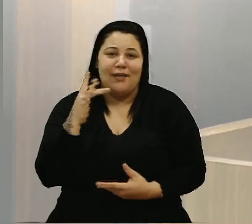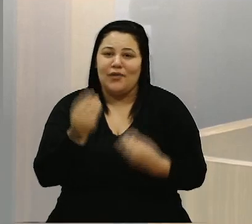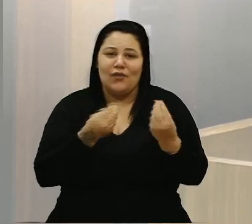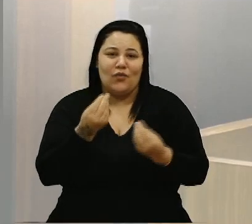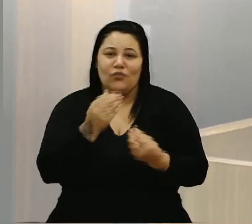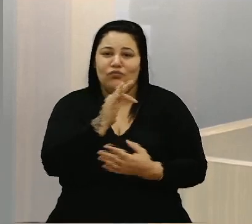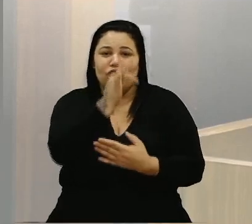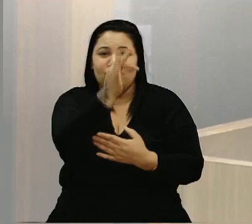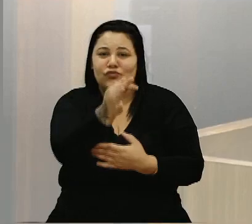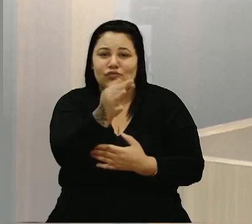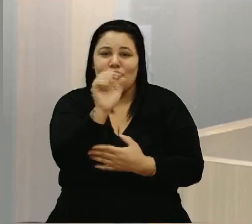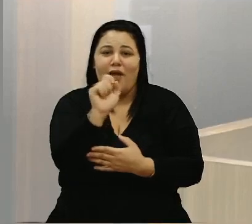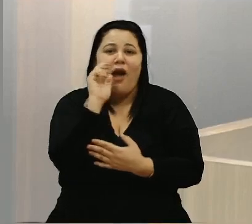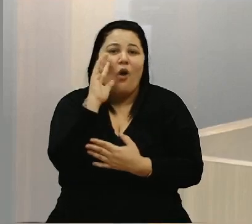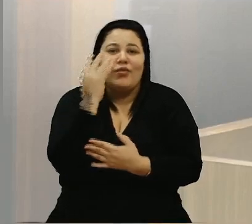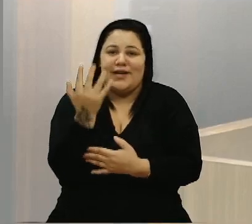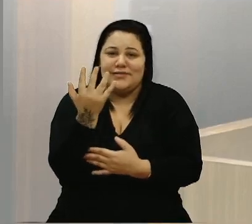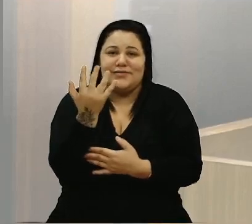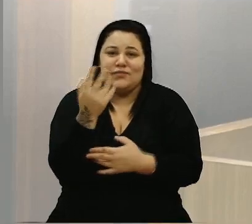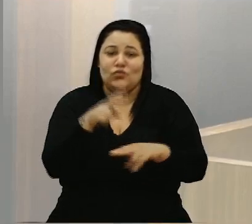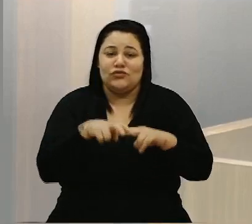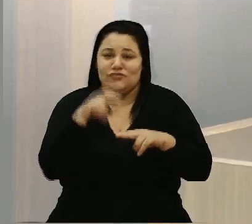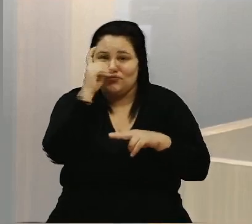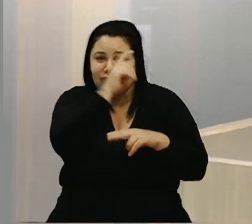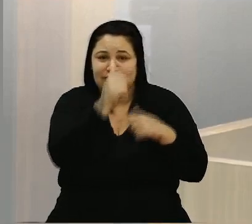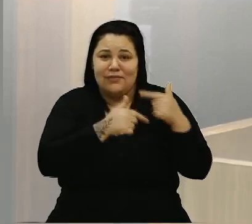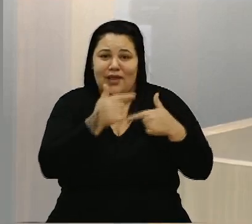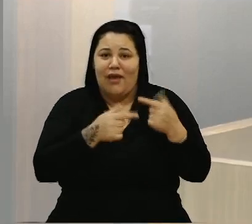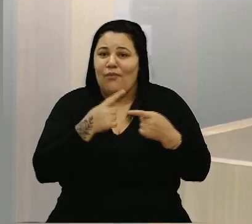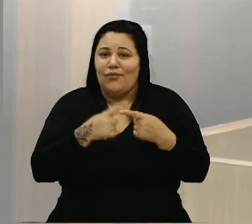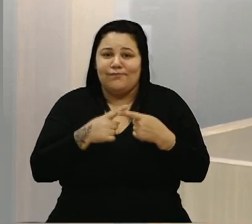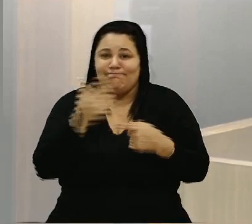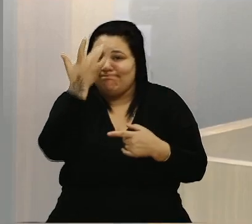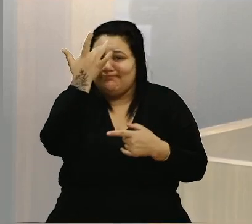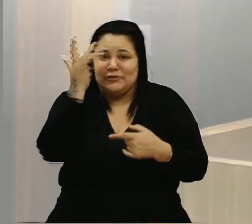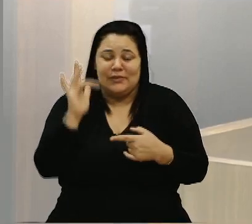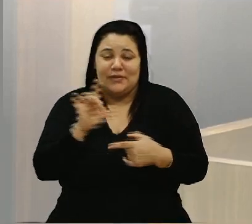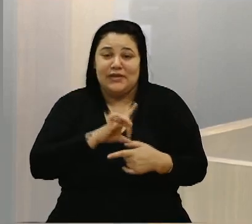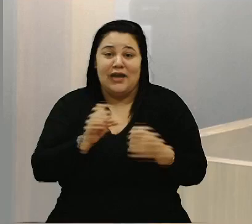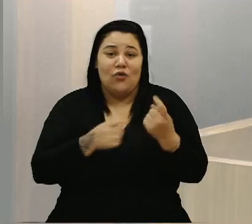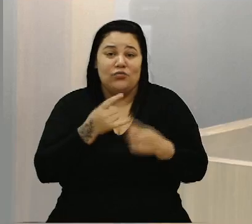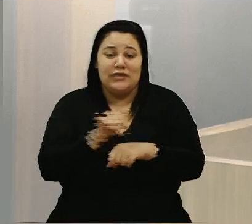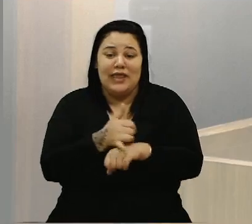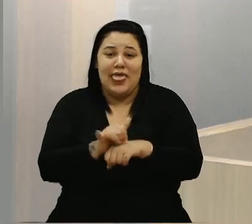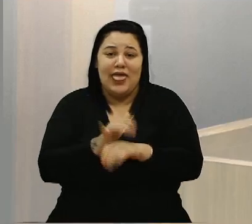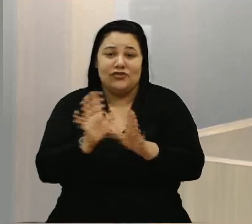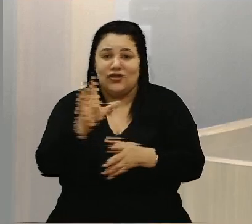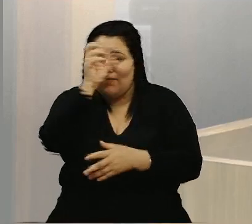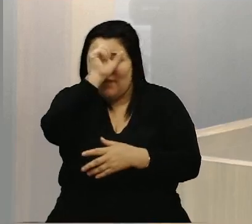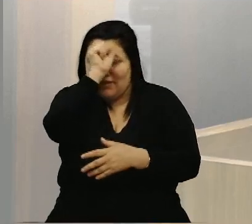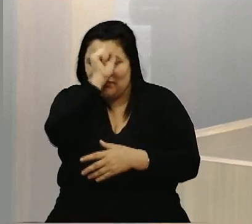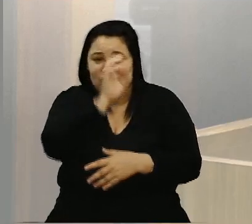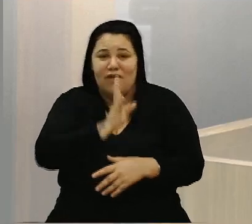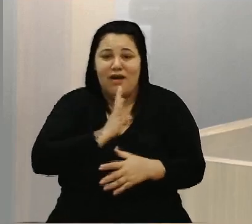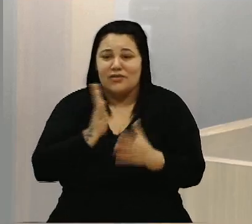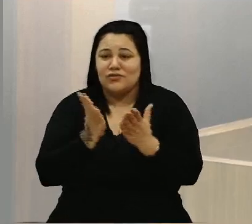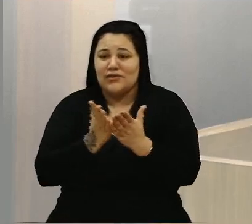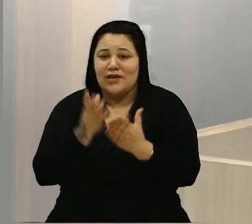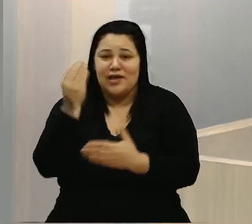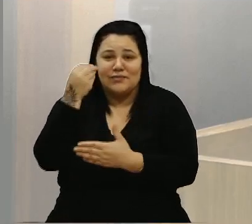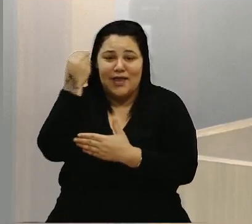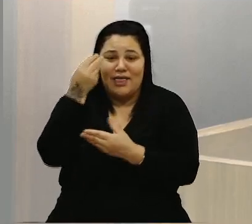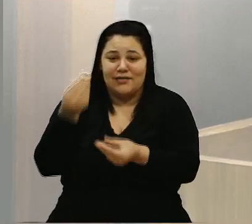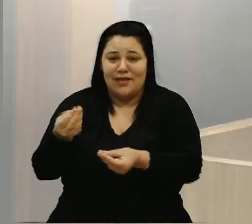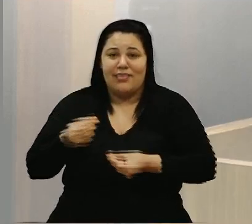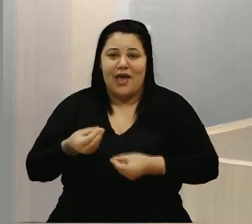com previsibilidade. Existem algumas máximas que a gente aprende, que a gente conhece estudando e que a nossa experiência nos